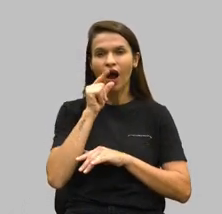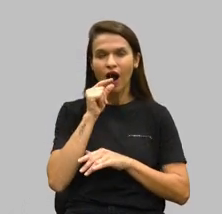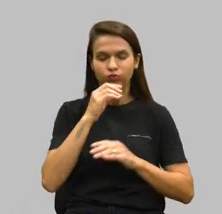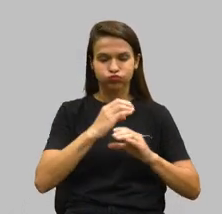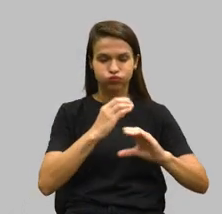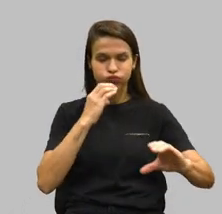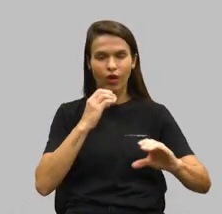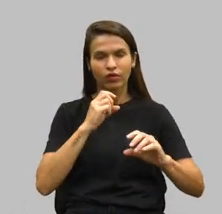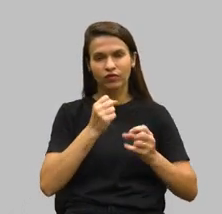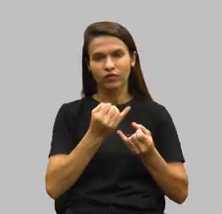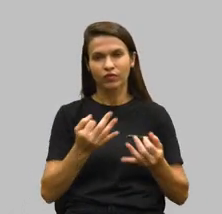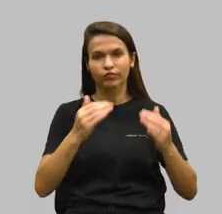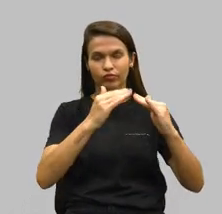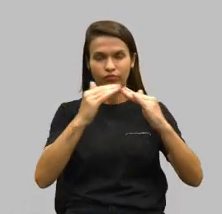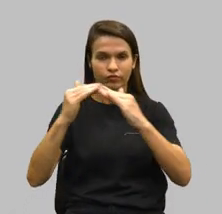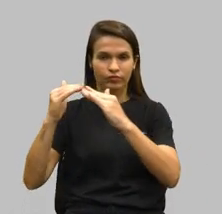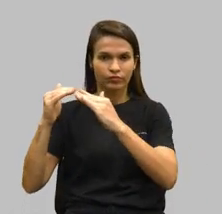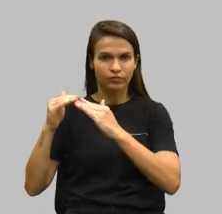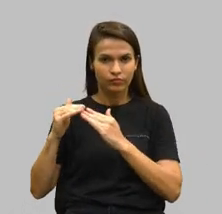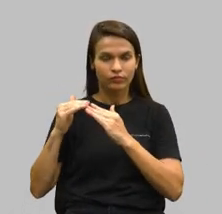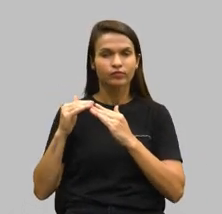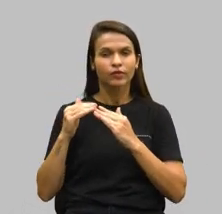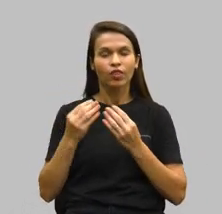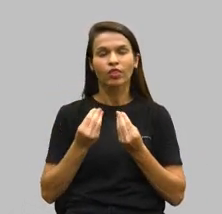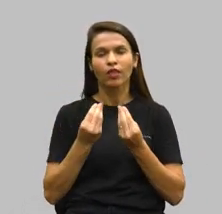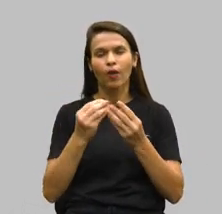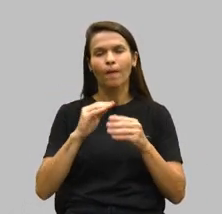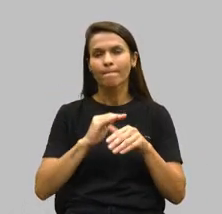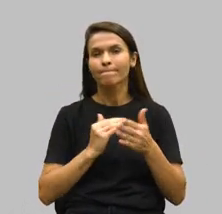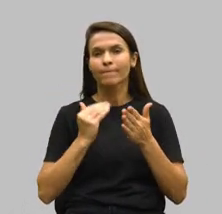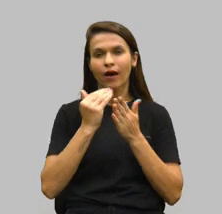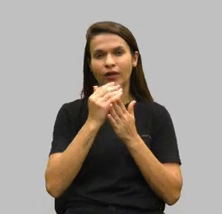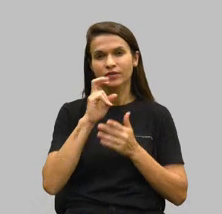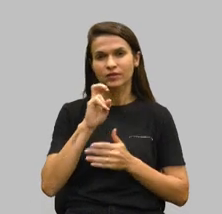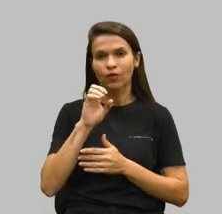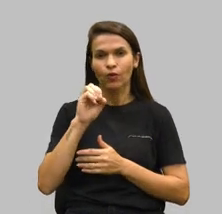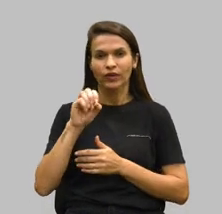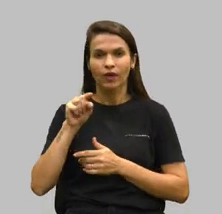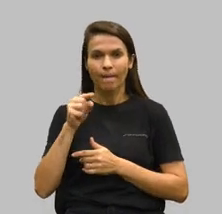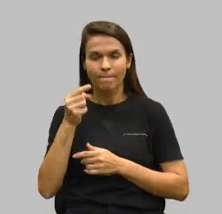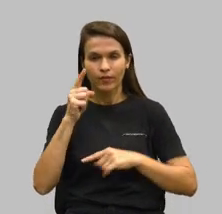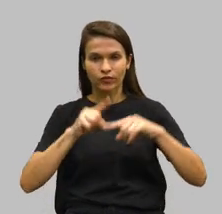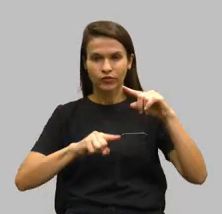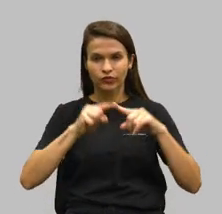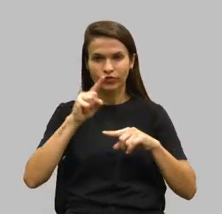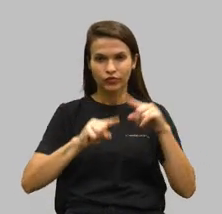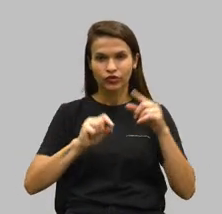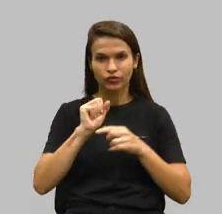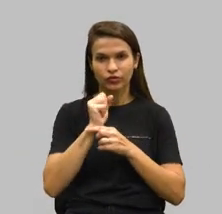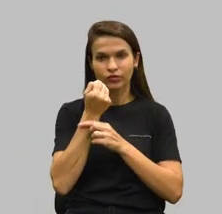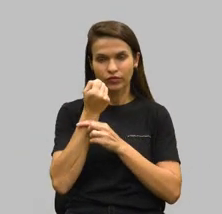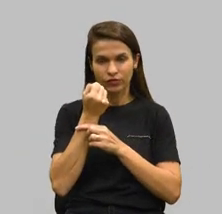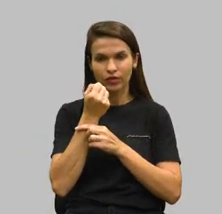comunidades de atuação do idene doando assim mais de 50.000 itens de segurança